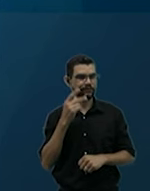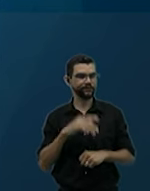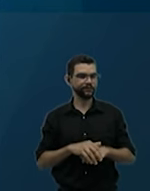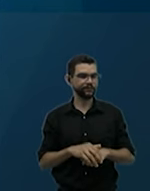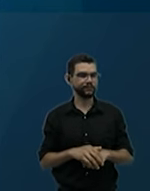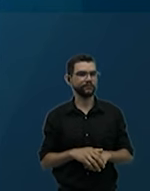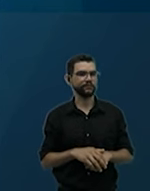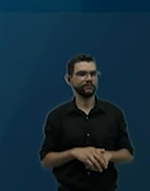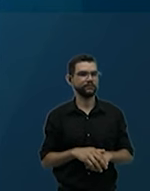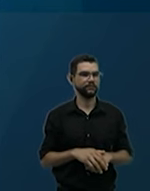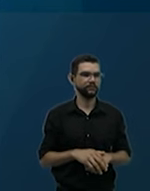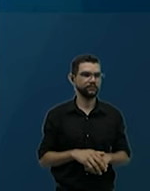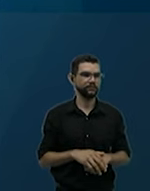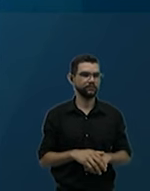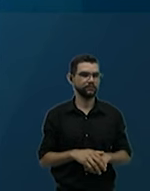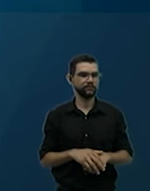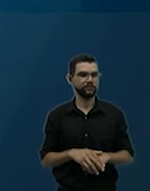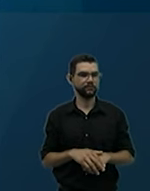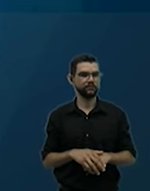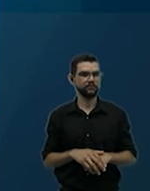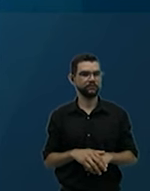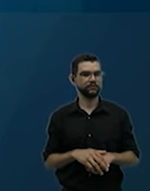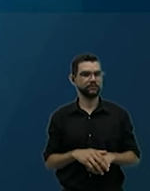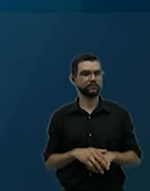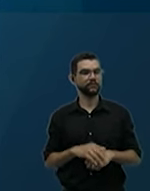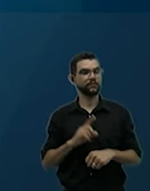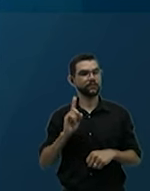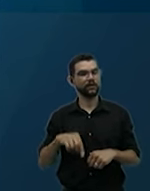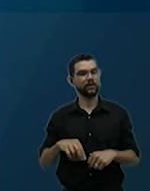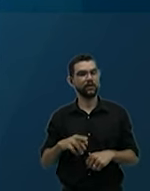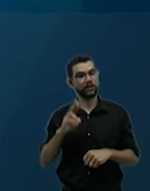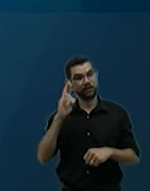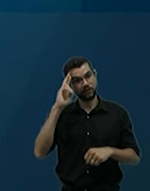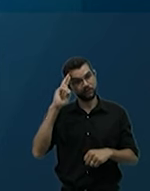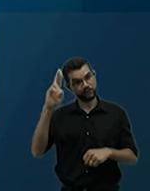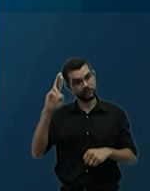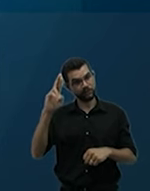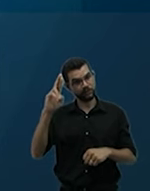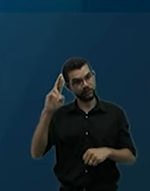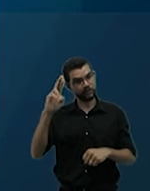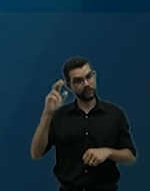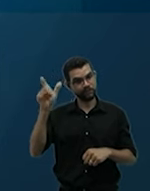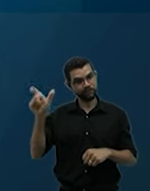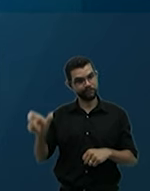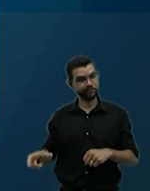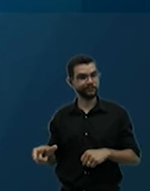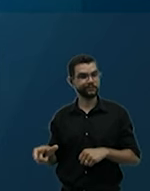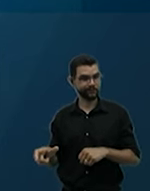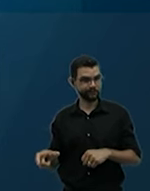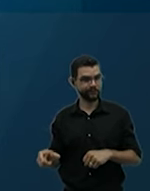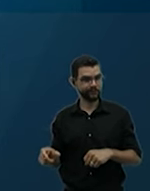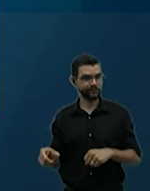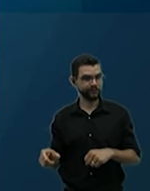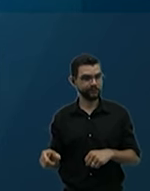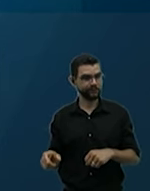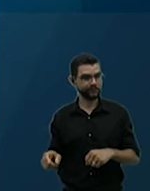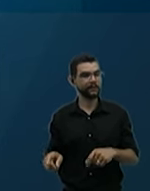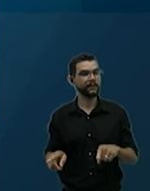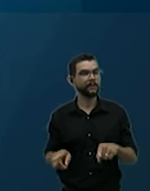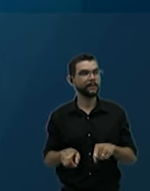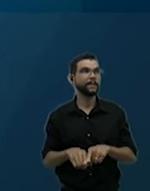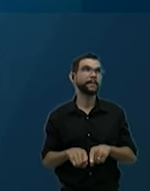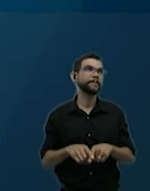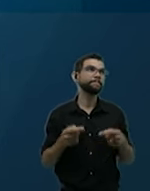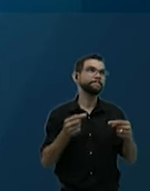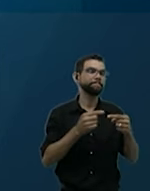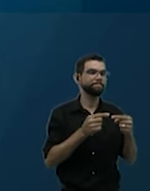do arrematante em relação, numa asta pública de imóveis, em relação aos débitos tributários. E o